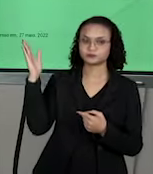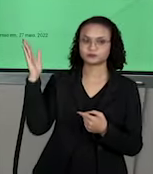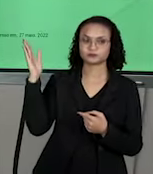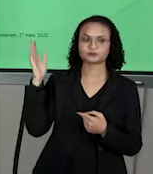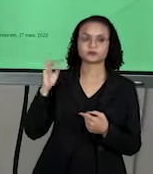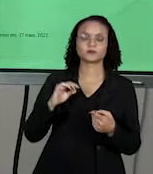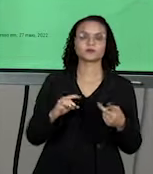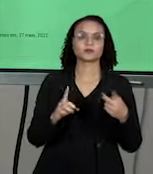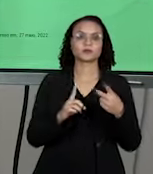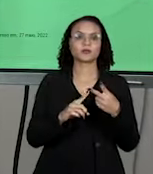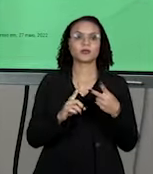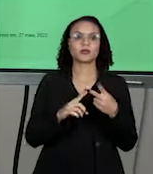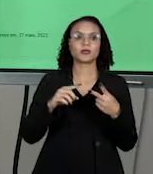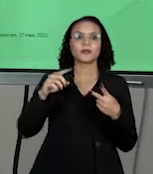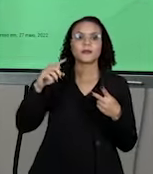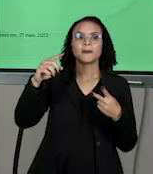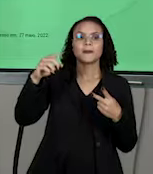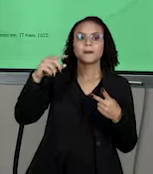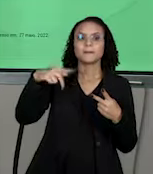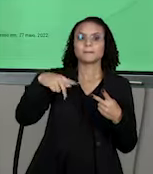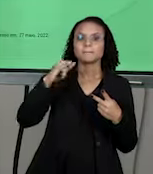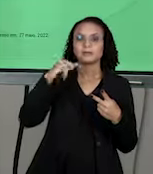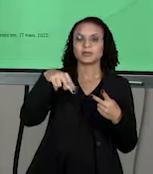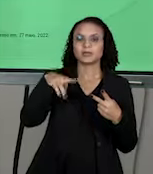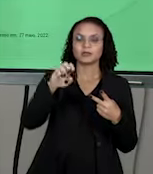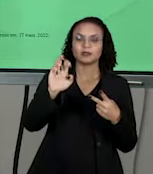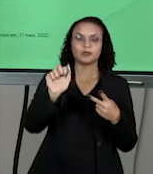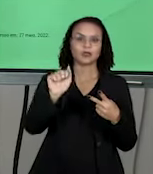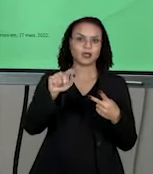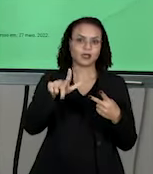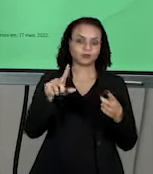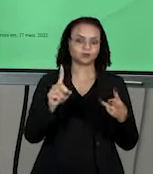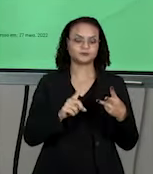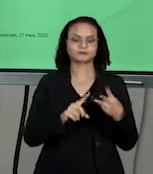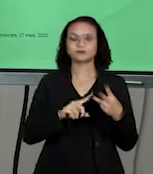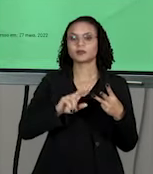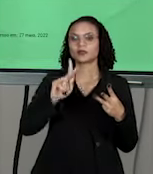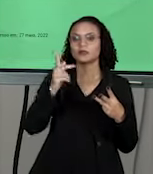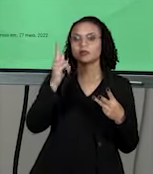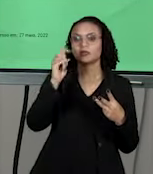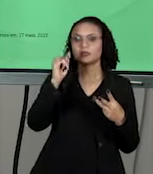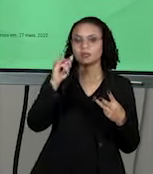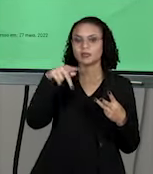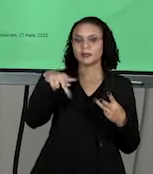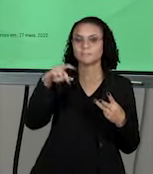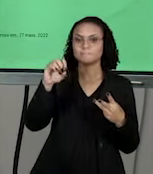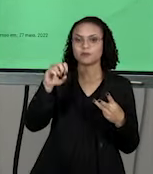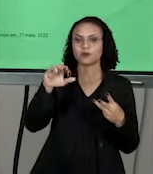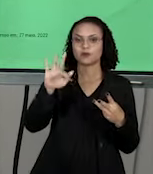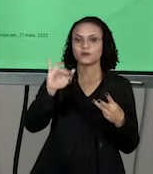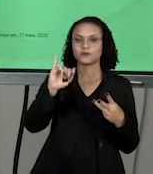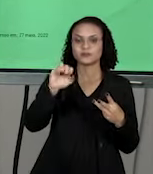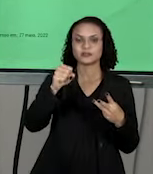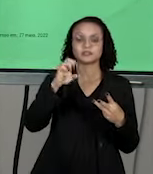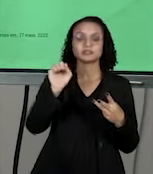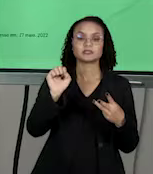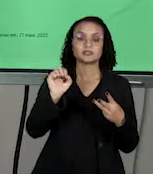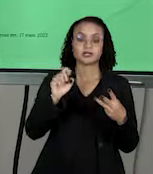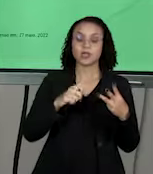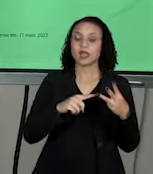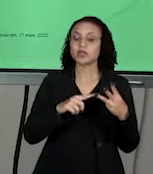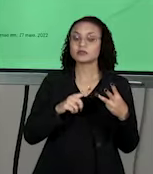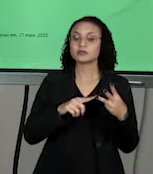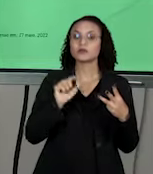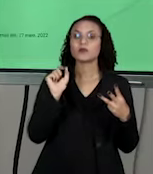glândula pineal, a hipófise, gente, a gente considera ela como glândula mestre, glândula mãe.